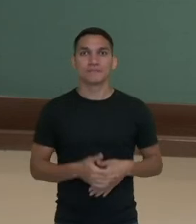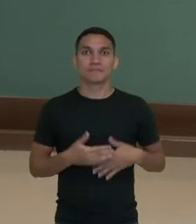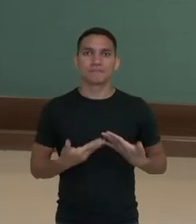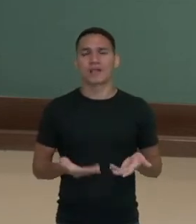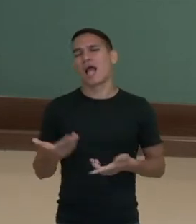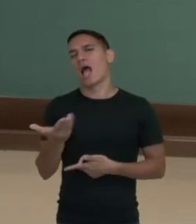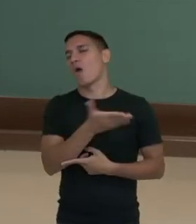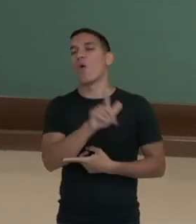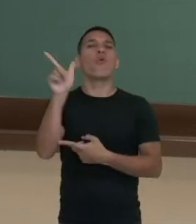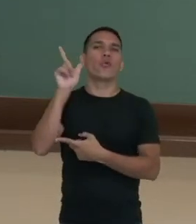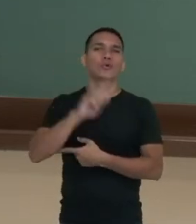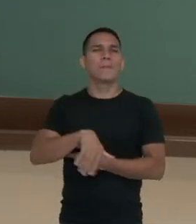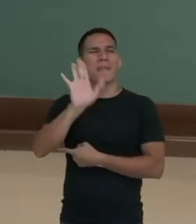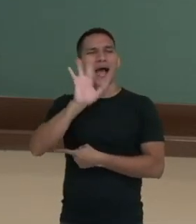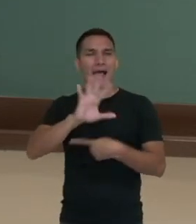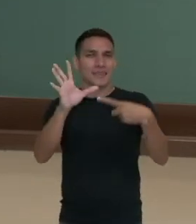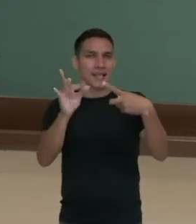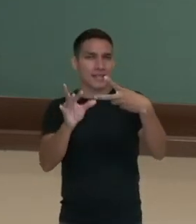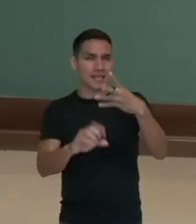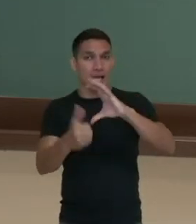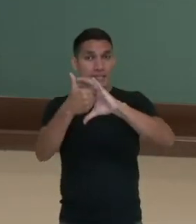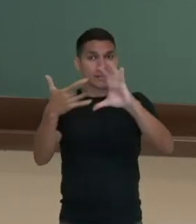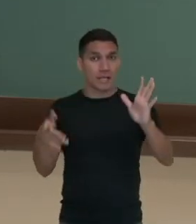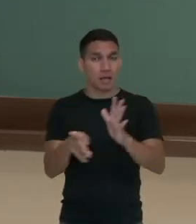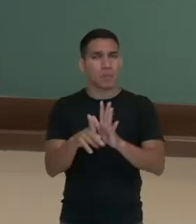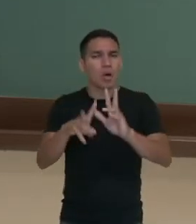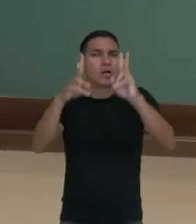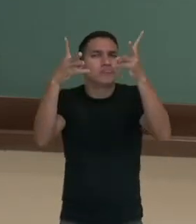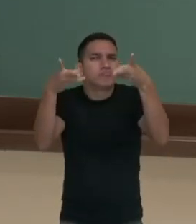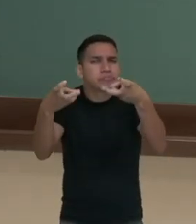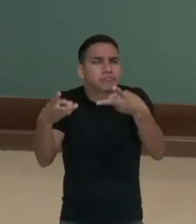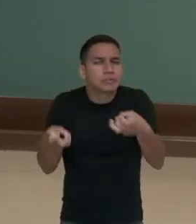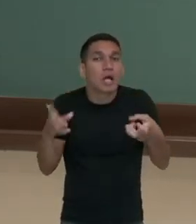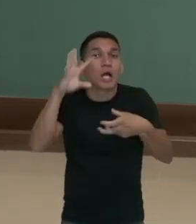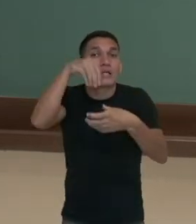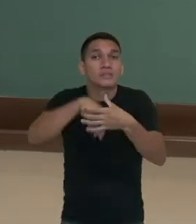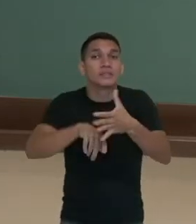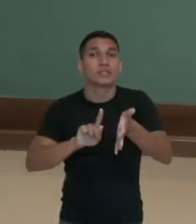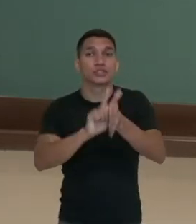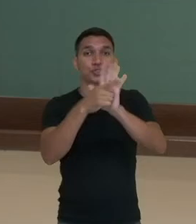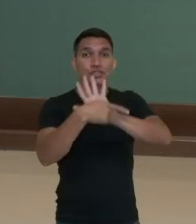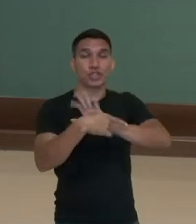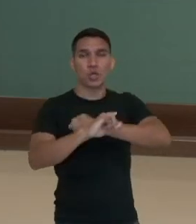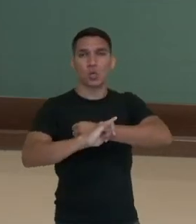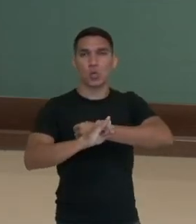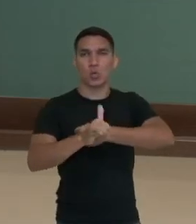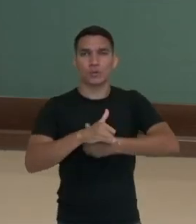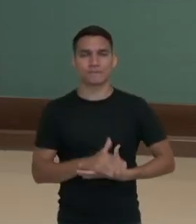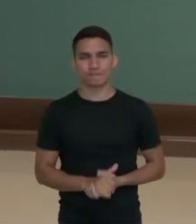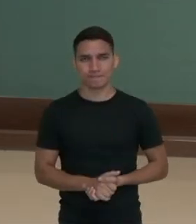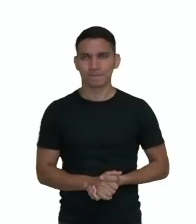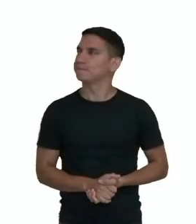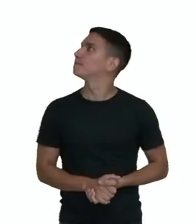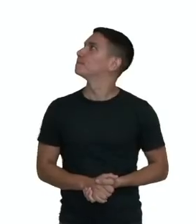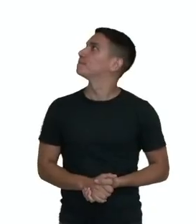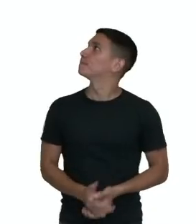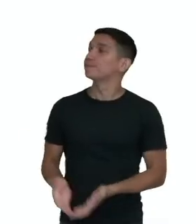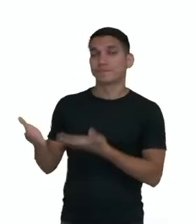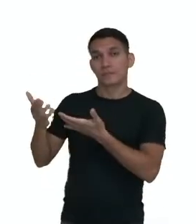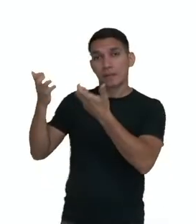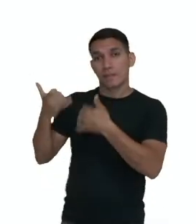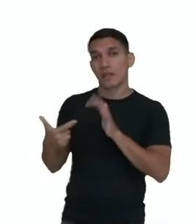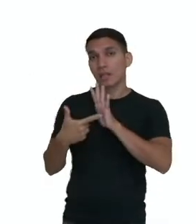Agora vamos falar sobre mais algumas características que nós podemos observar no gênero textual crônica. Vejamos aqui. Então, é um gênero